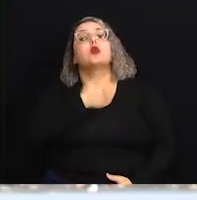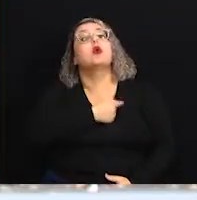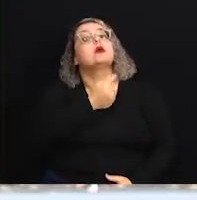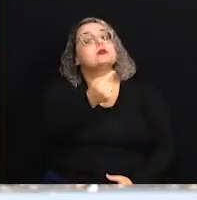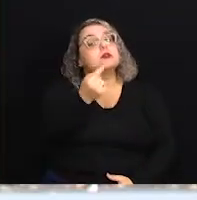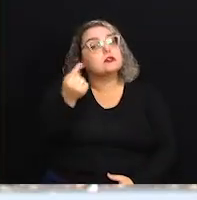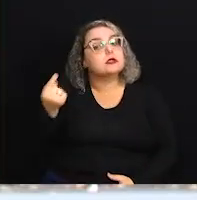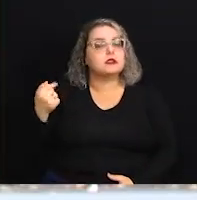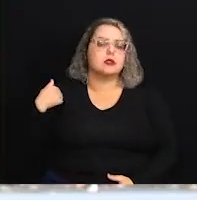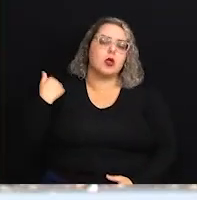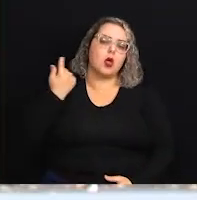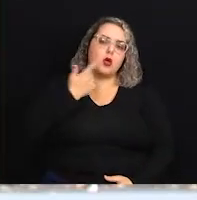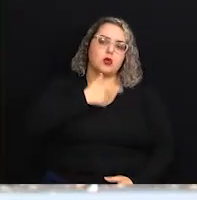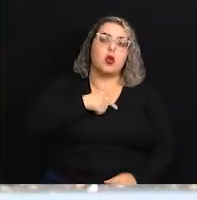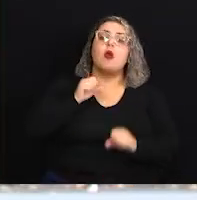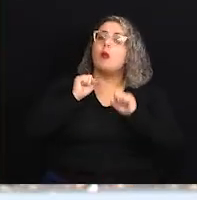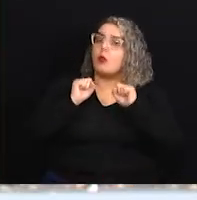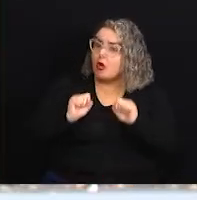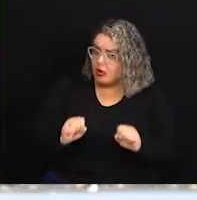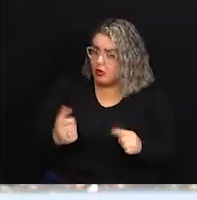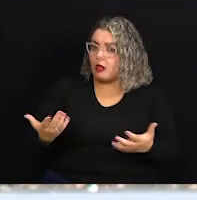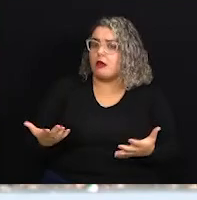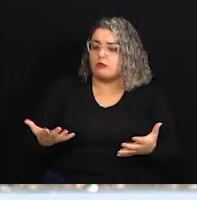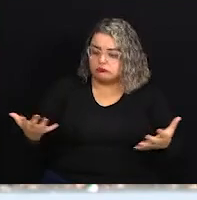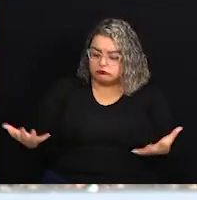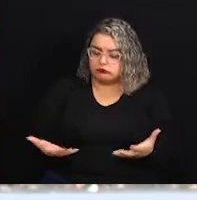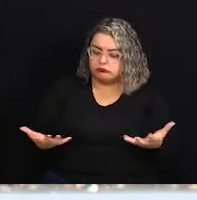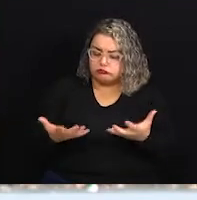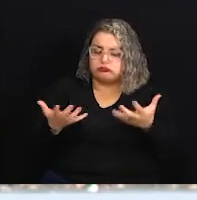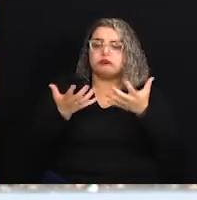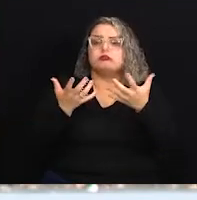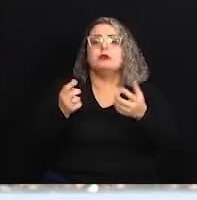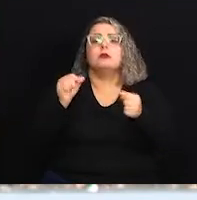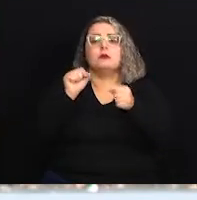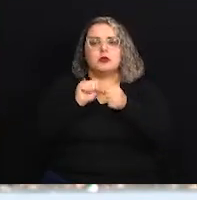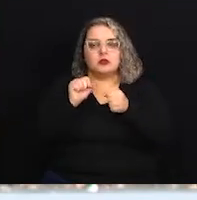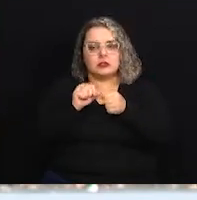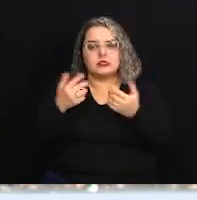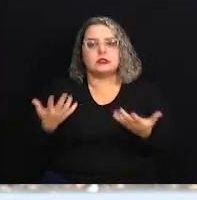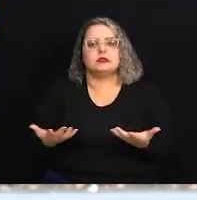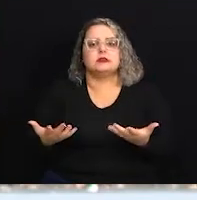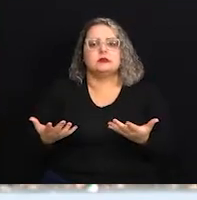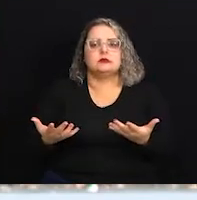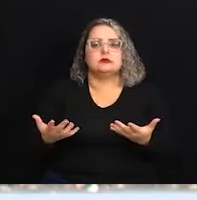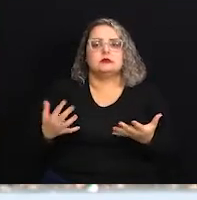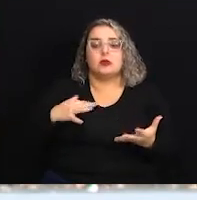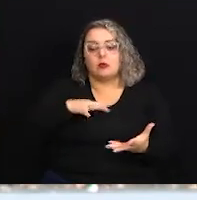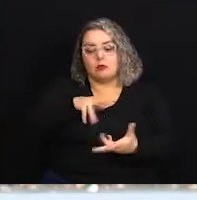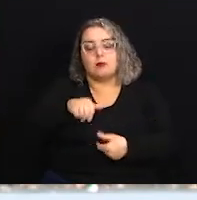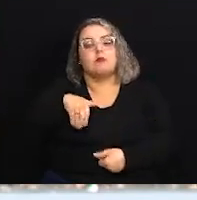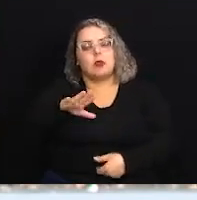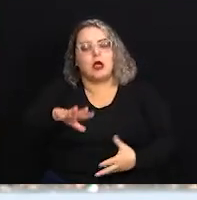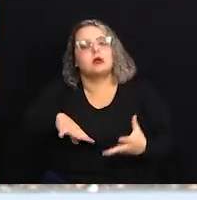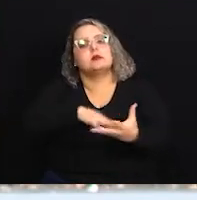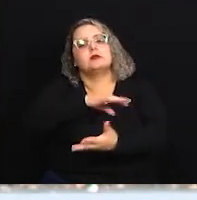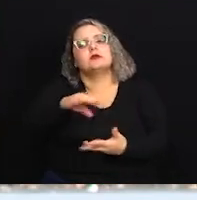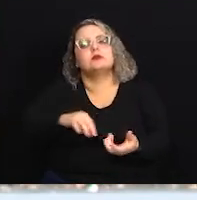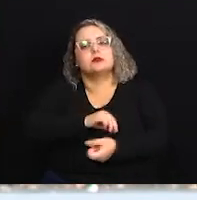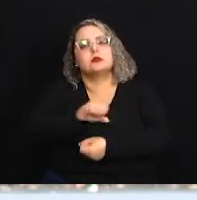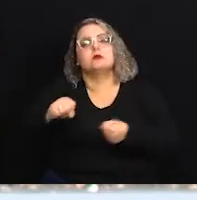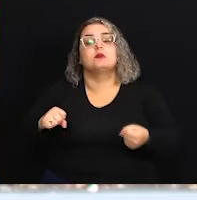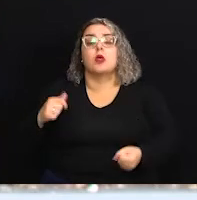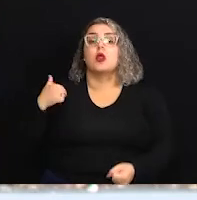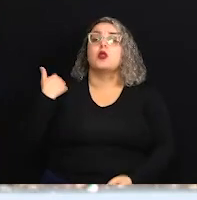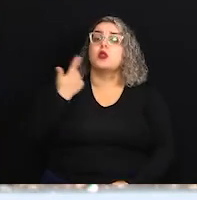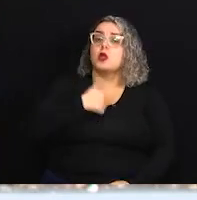que cada um de nós, podemos contribuir para fazer esse planeta mais